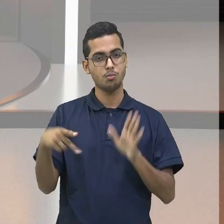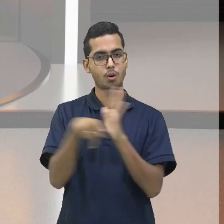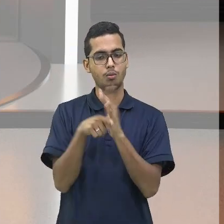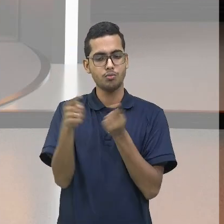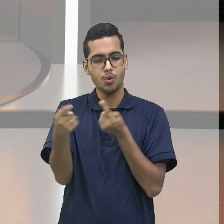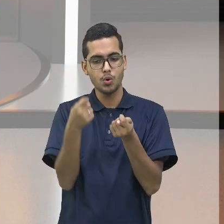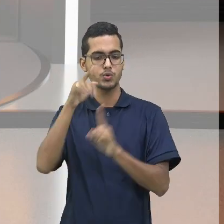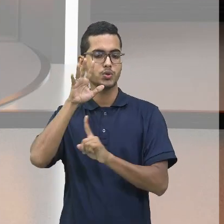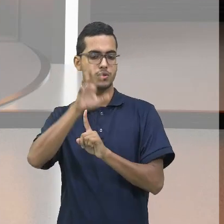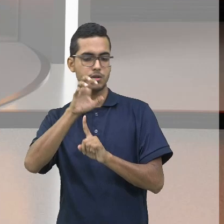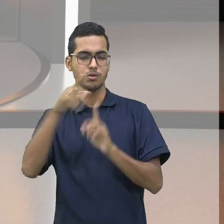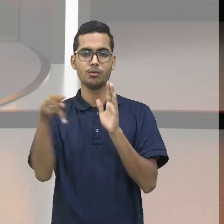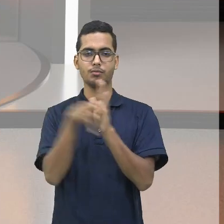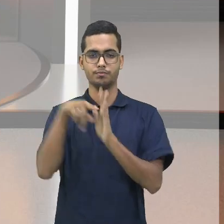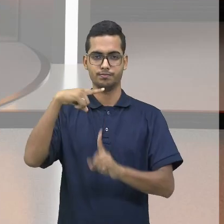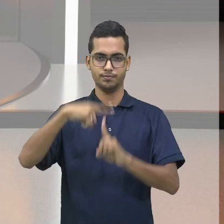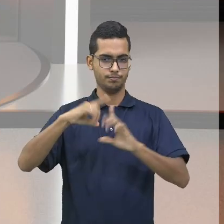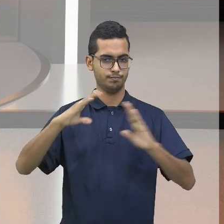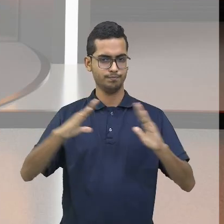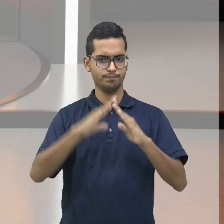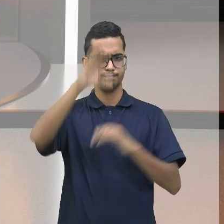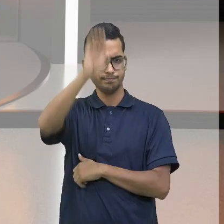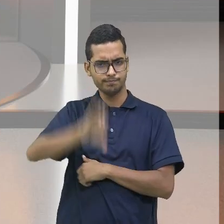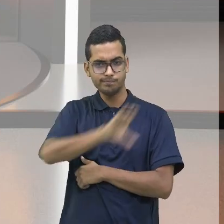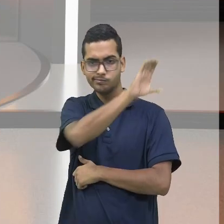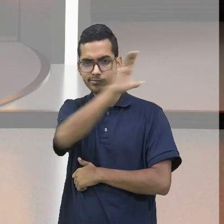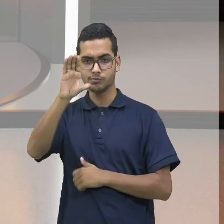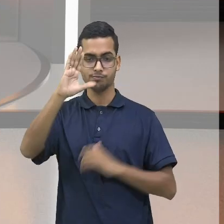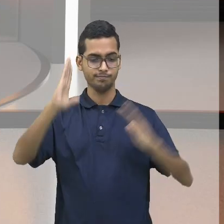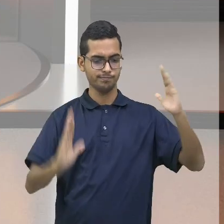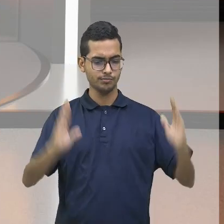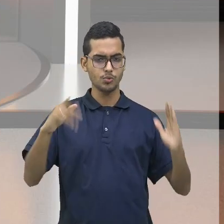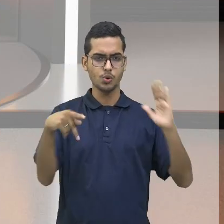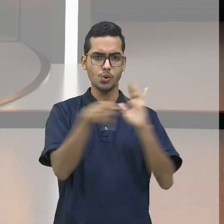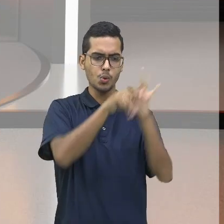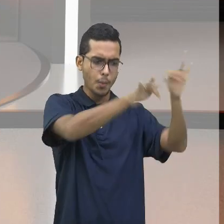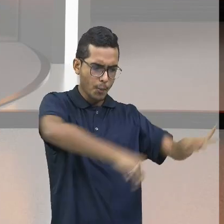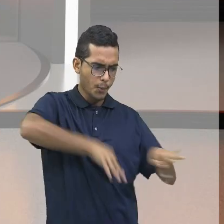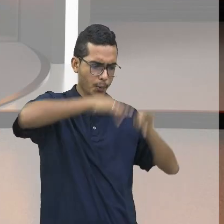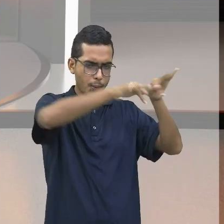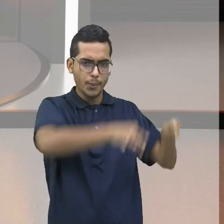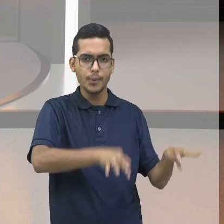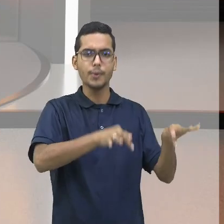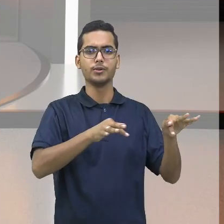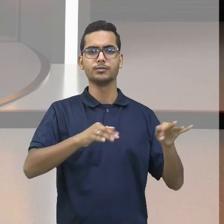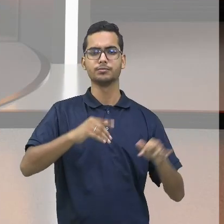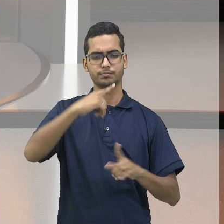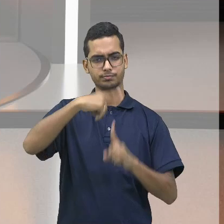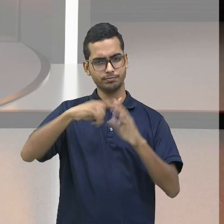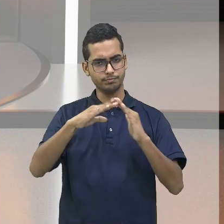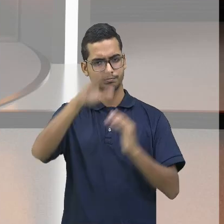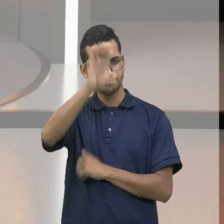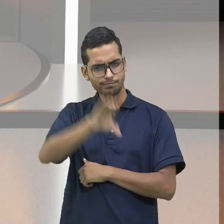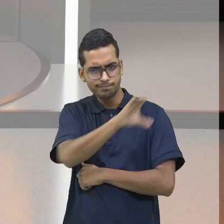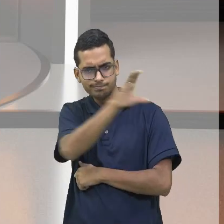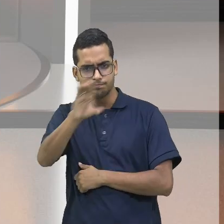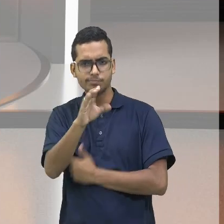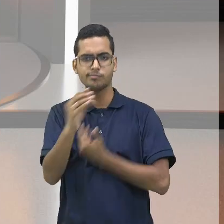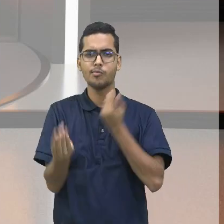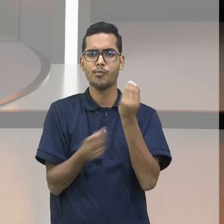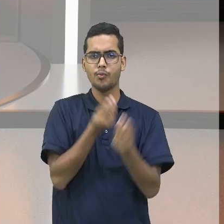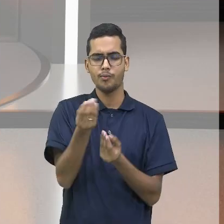Igreja Católica. Tanto que é no período feudal que a Igreja Católica, como instituição,